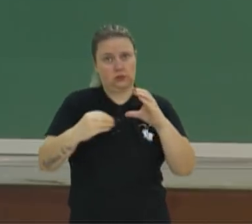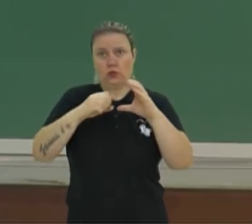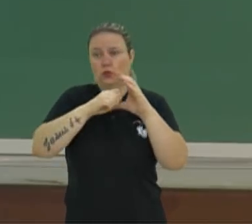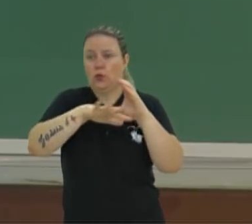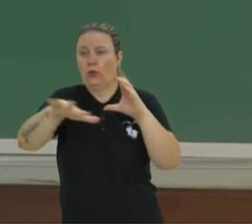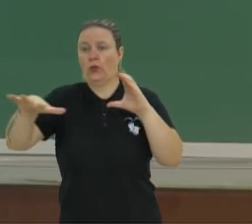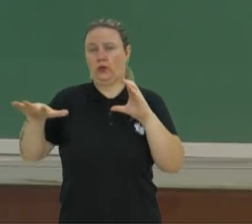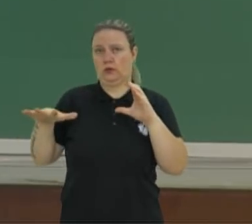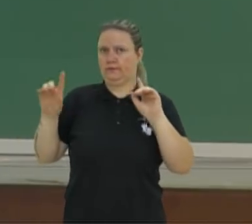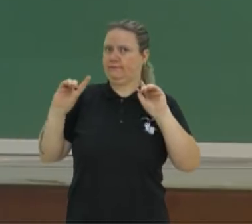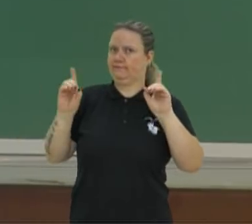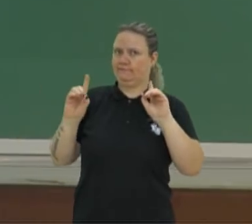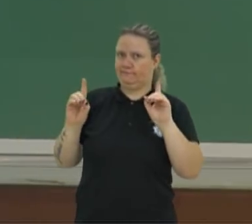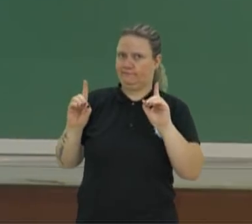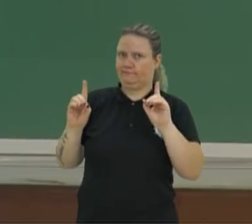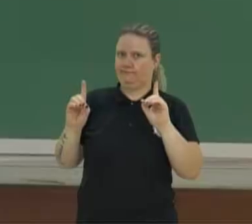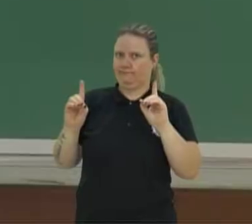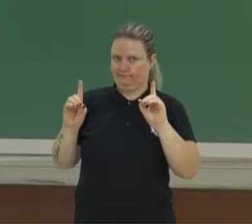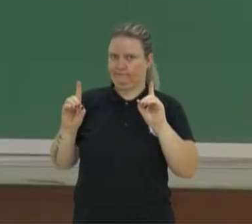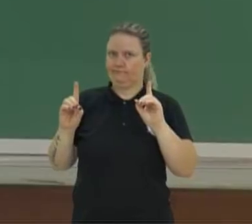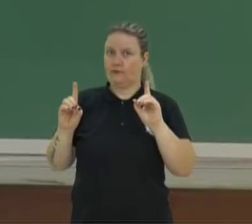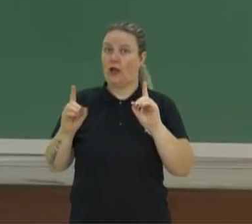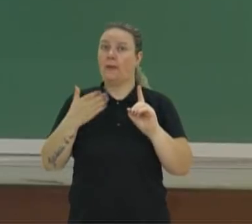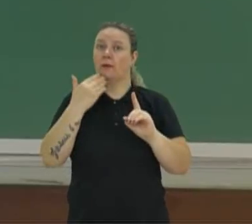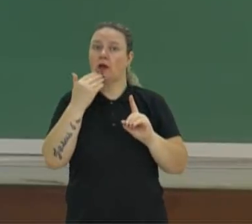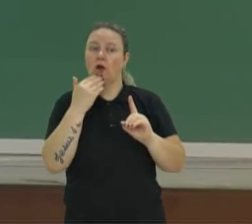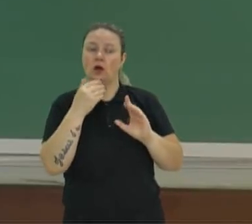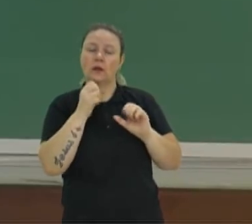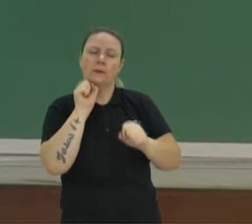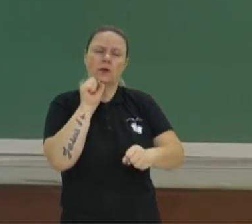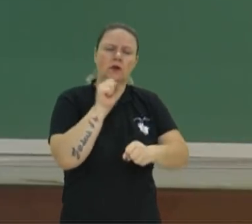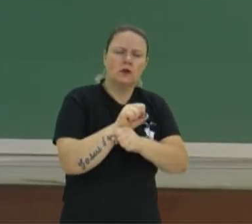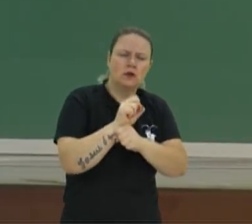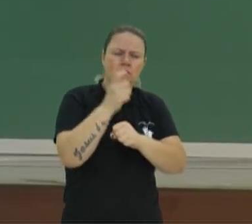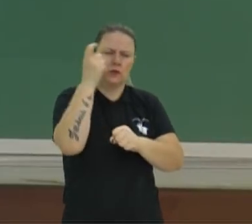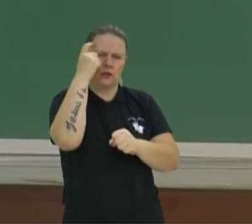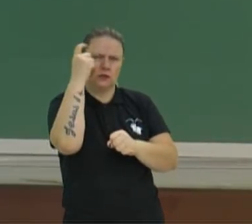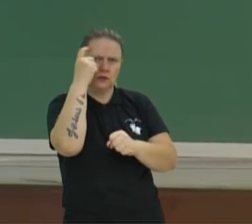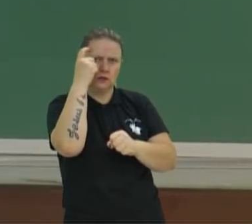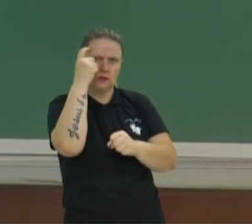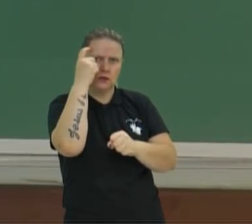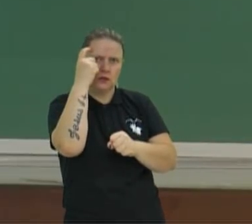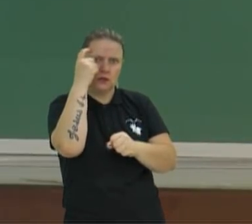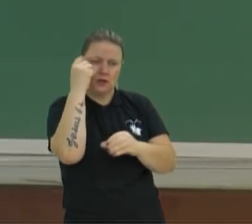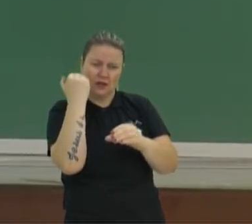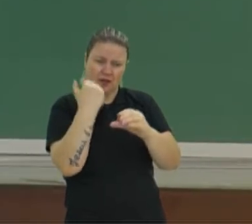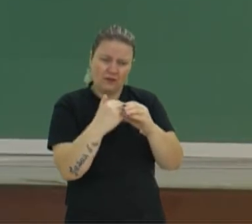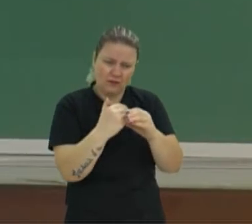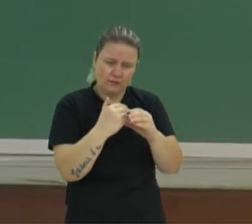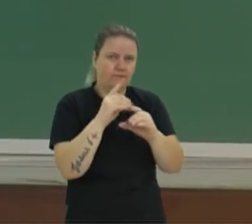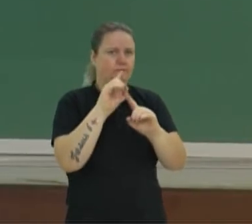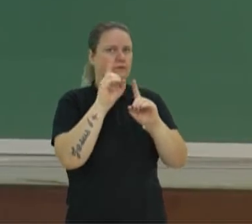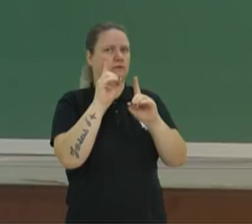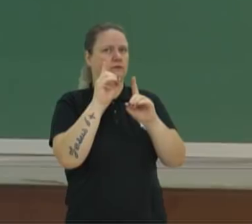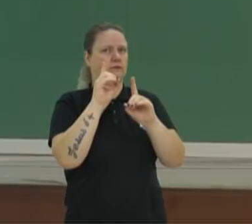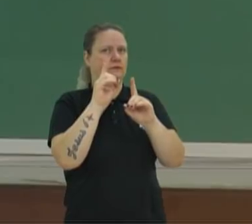pessoa tomar cuidado, analisar e não enviar de imediato se repete nas duas, então